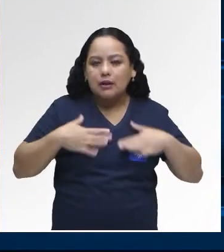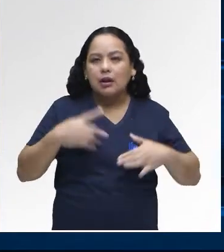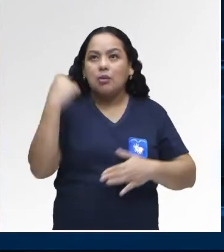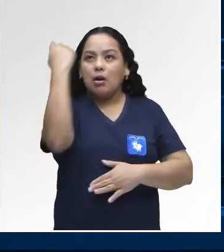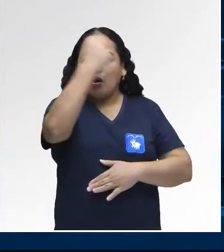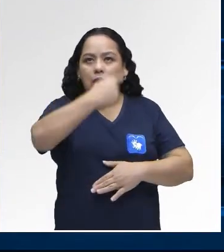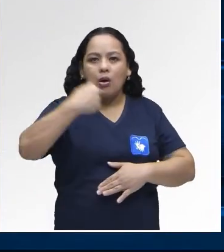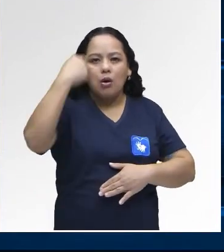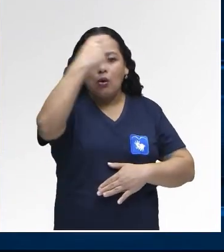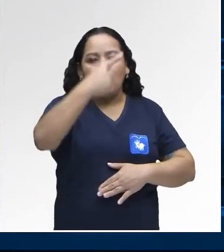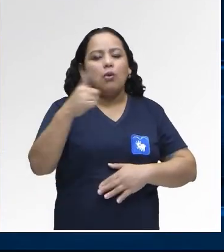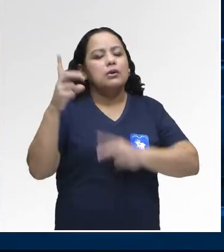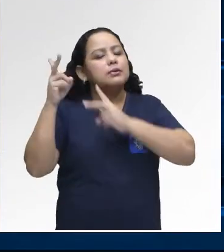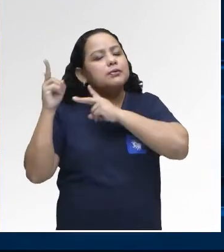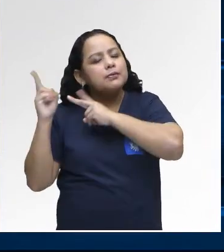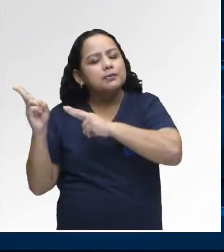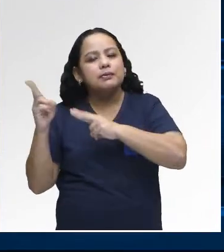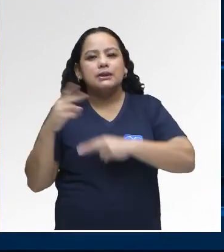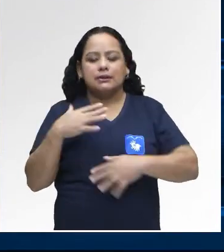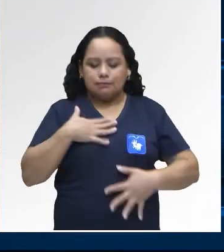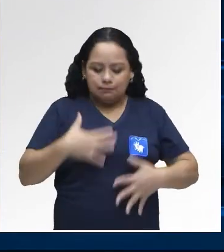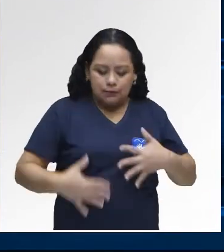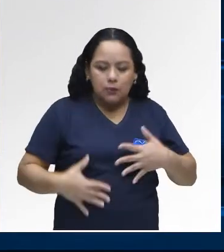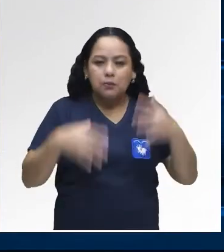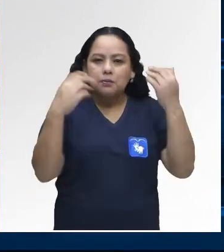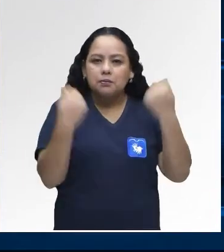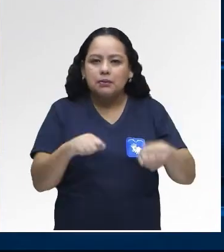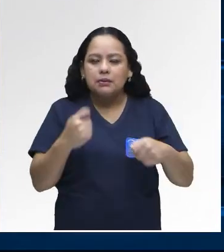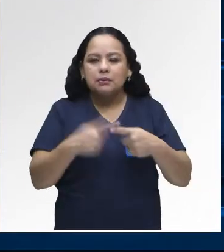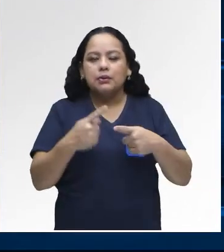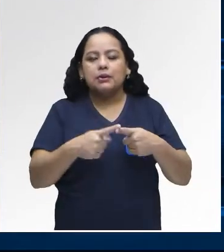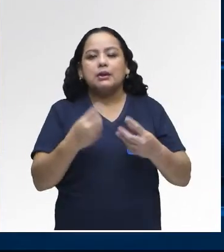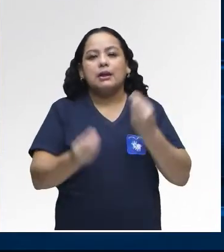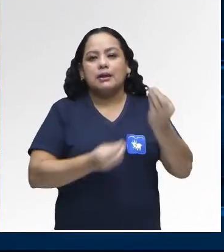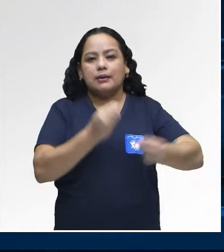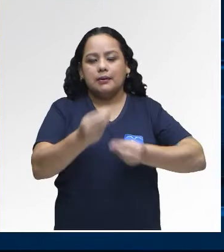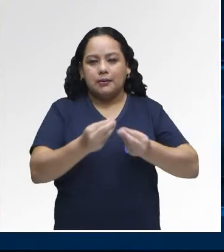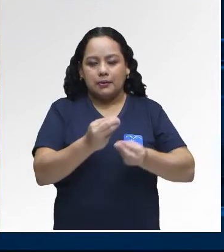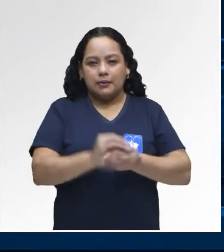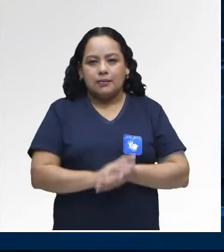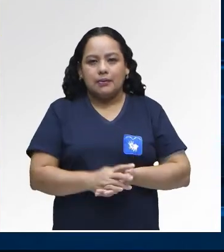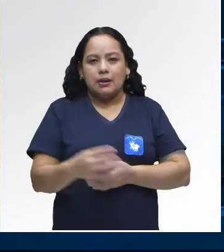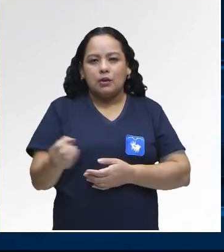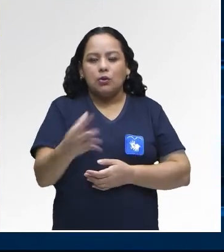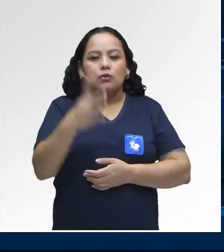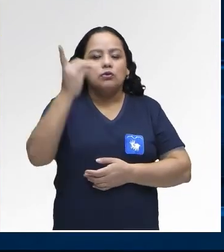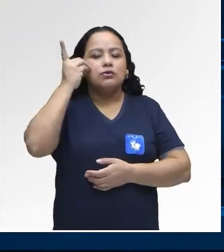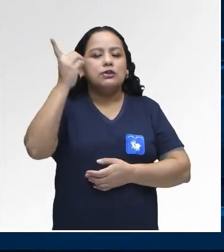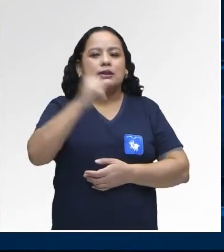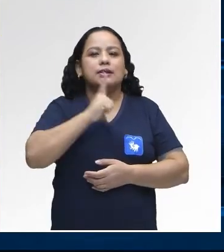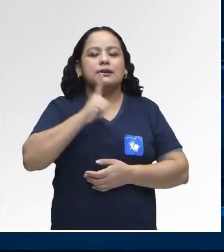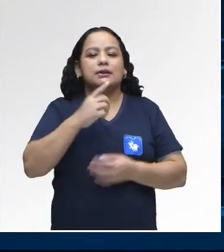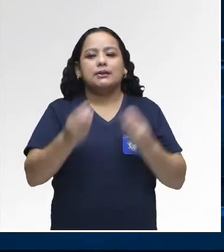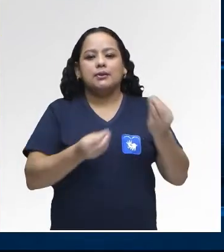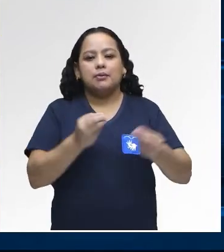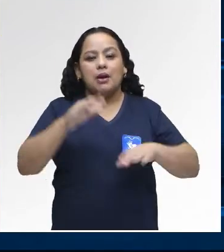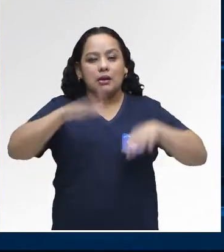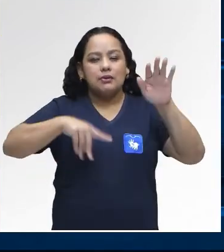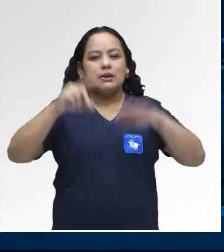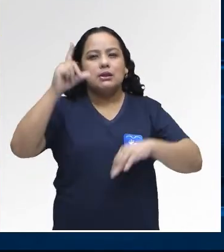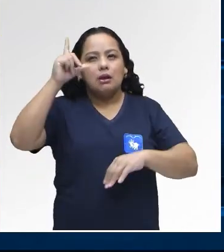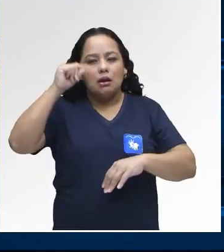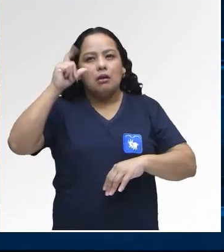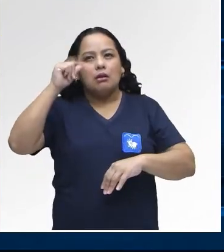de descanso que o nosso corpo precisa ter para poder ter um novo dia. Então, às vezes, a insônia também